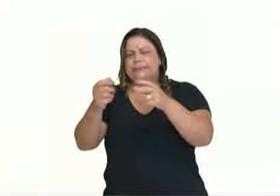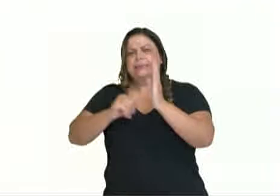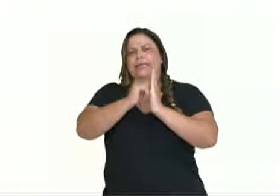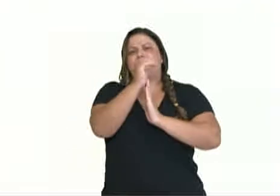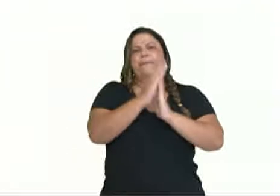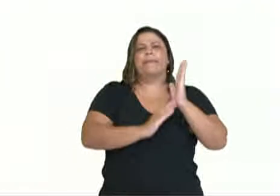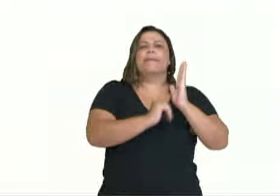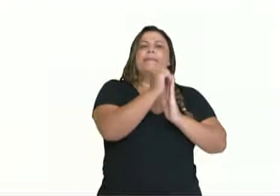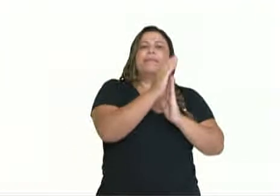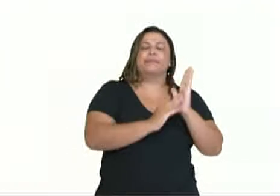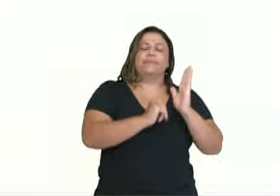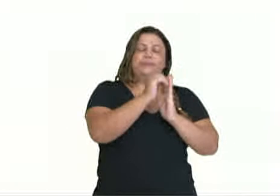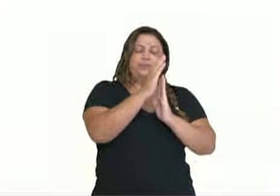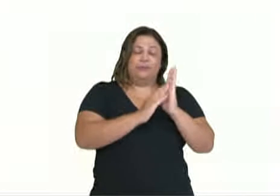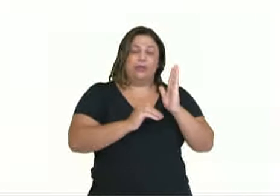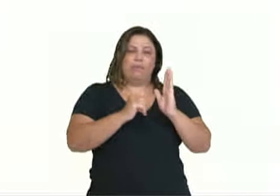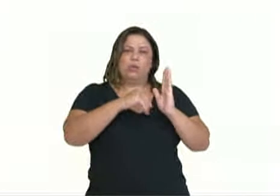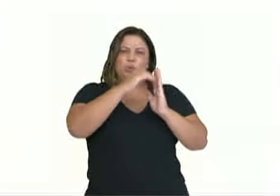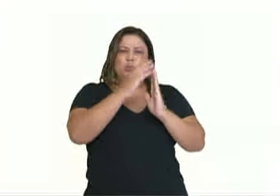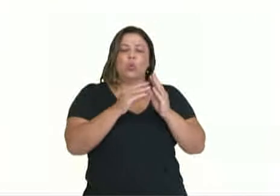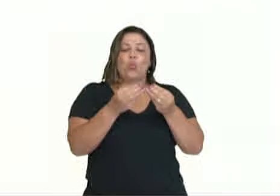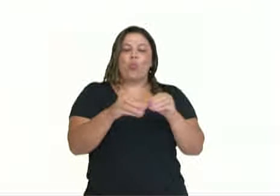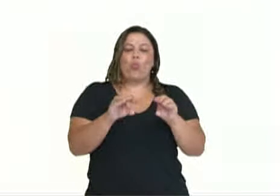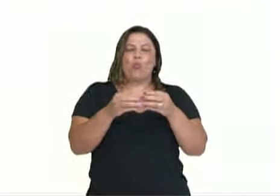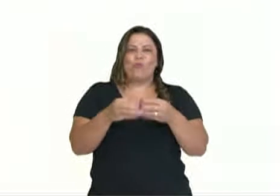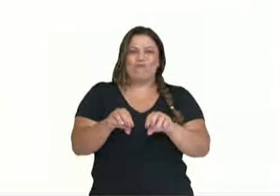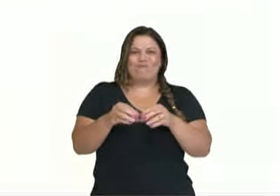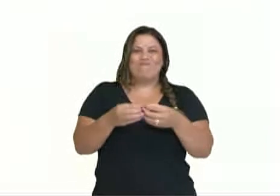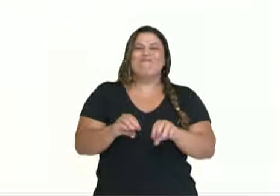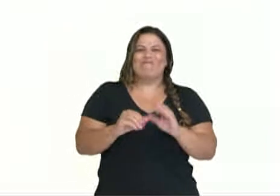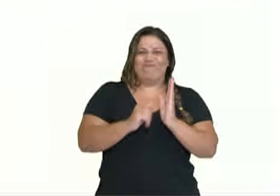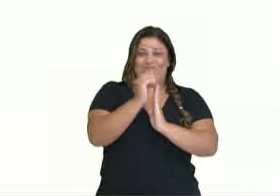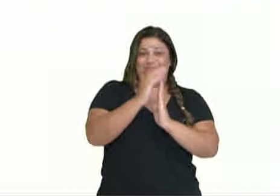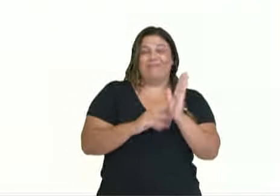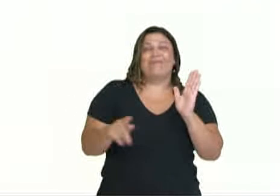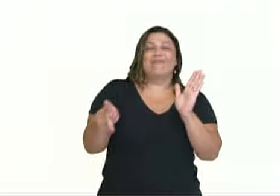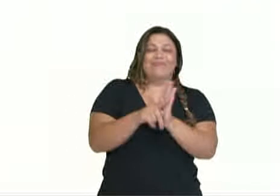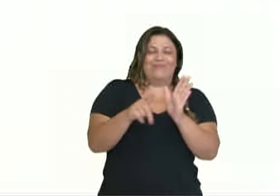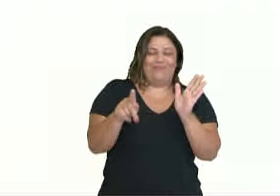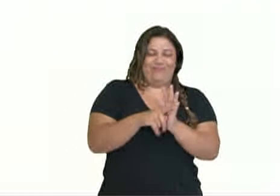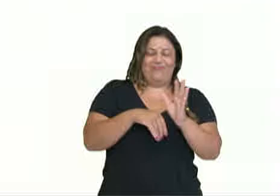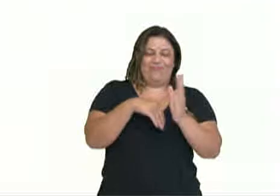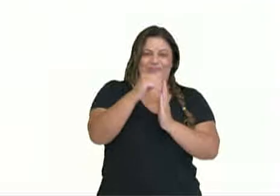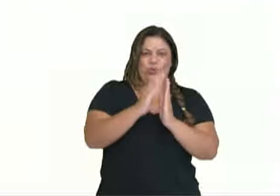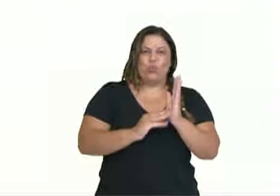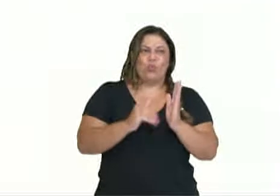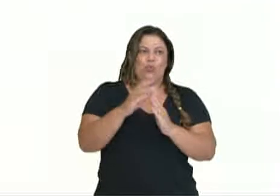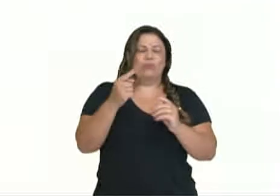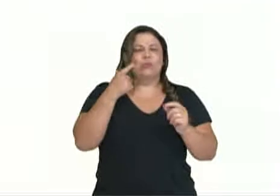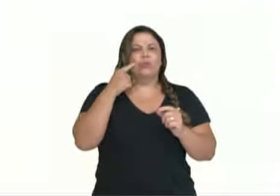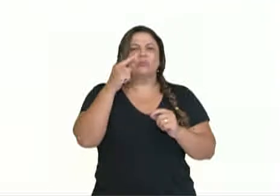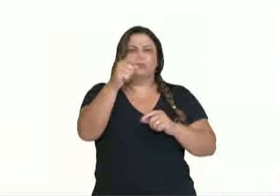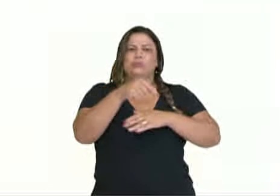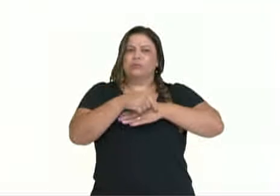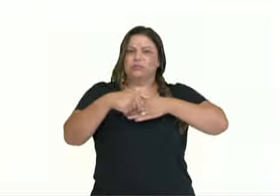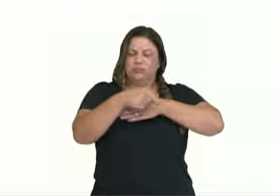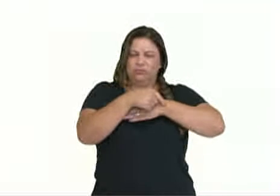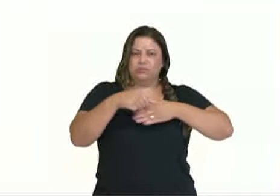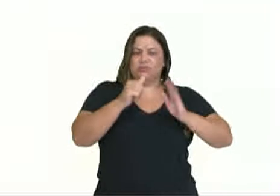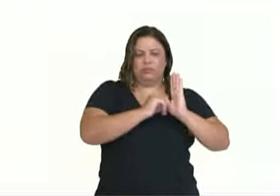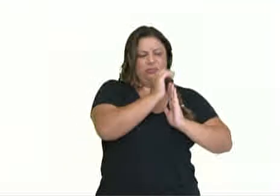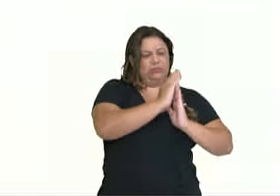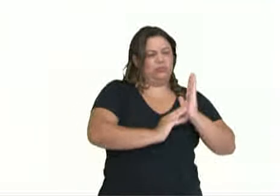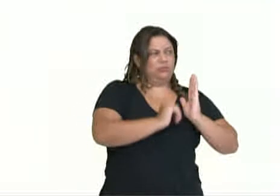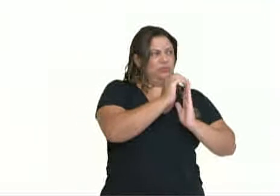tinta à base de ovo, gema de ovo e pigmento. O fato é que Giotto di Bondone, que foi o artista que pintou esses afrescos